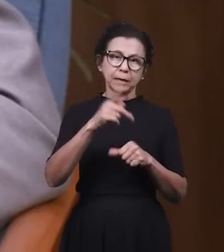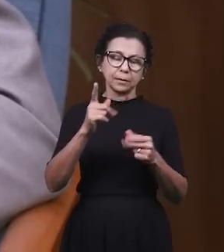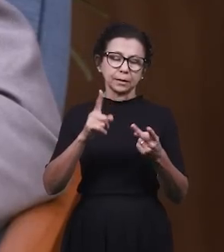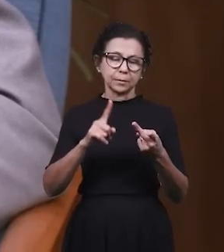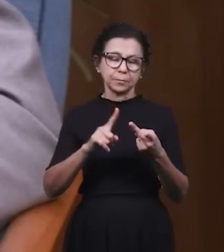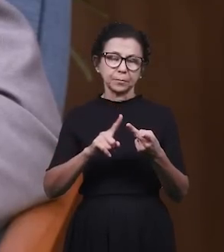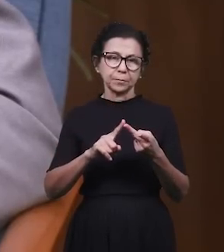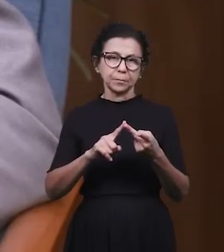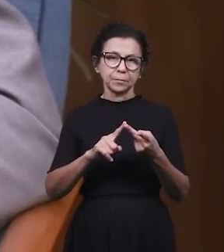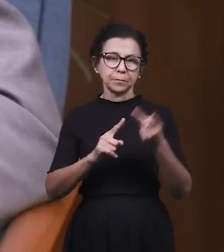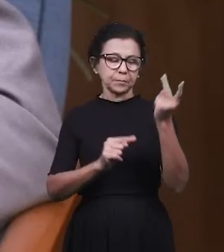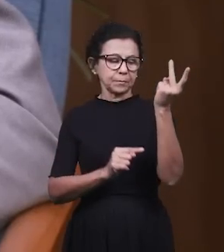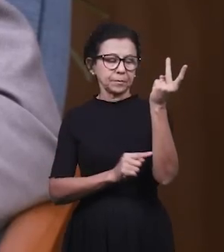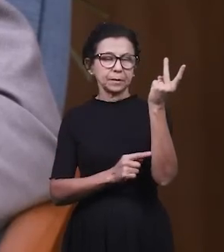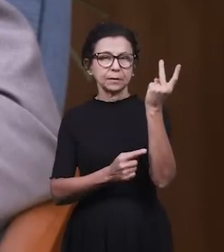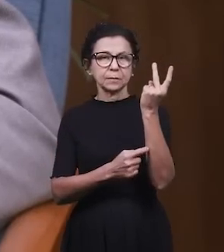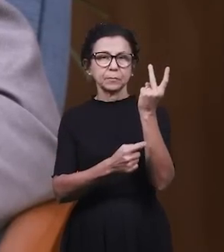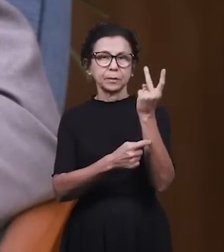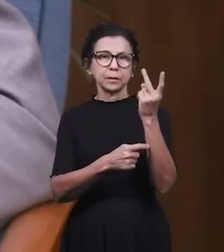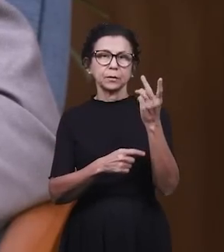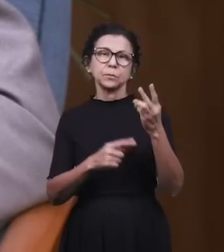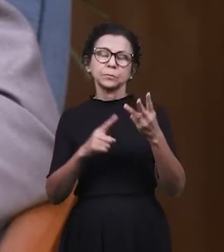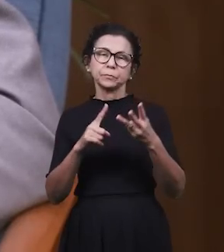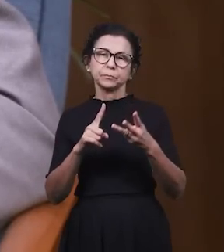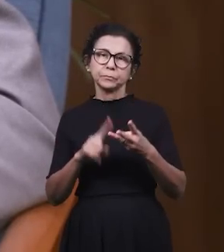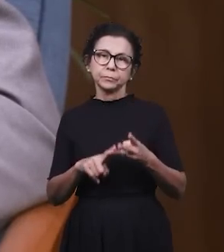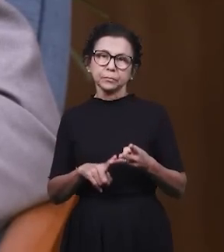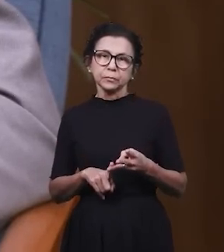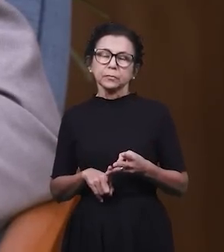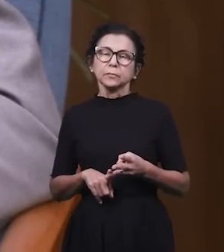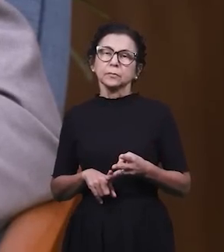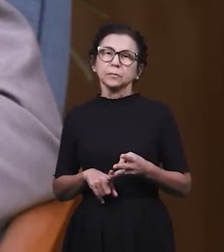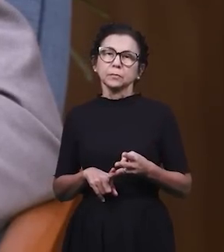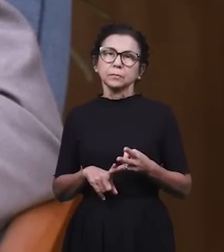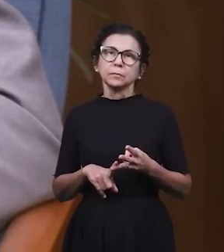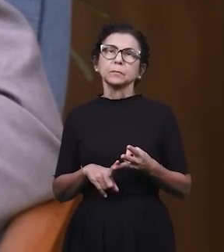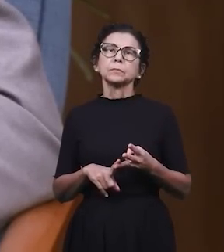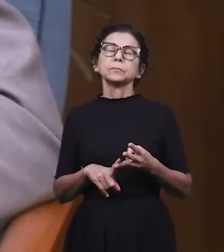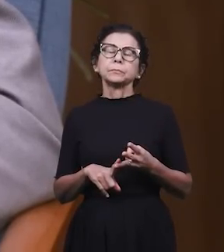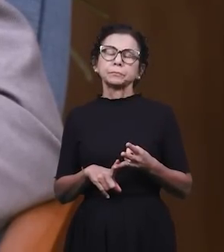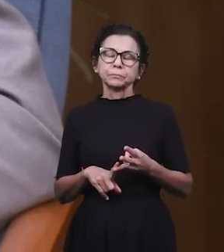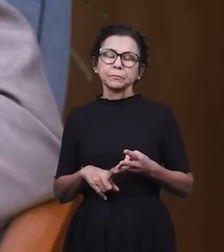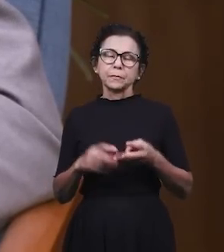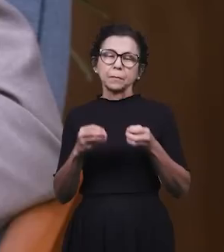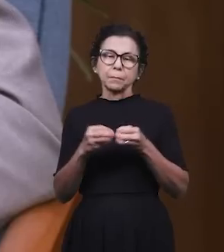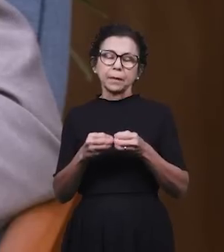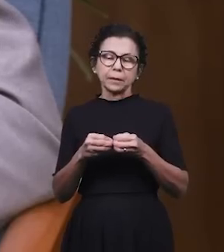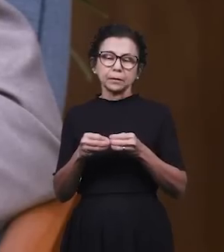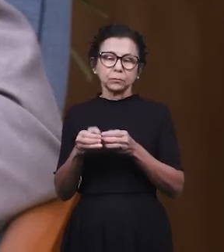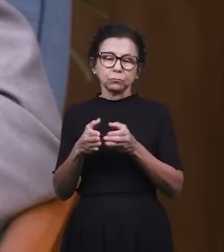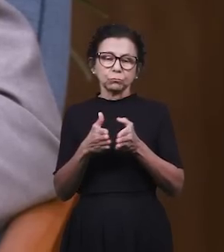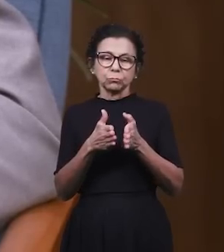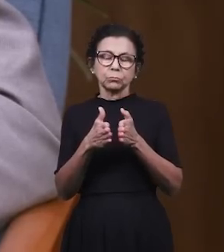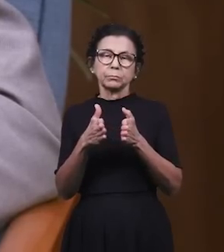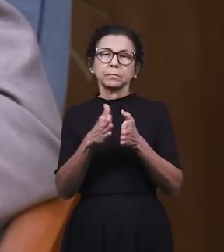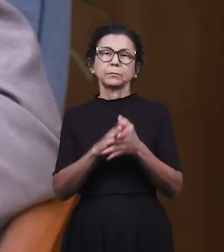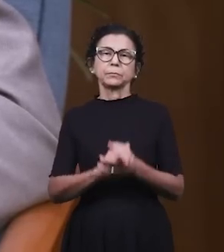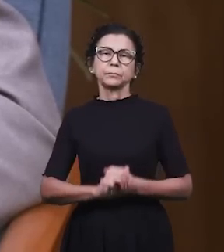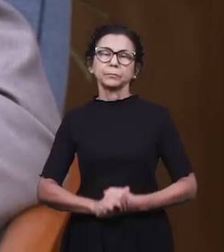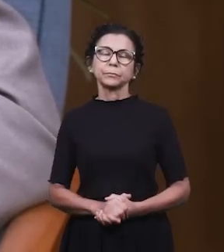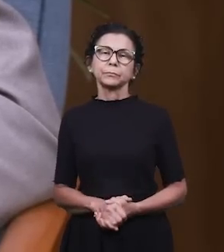espinhos. Então o homem, ele está diante como sempre, se fosse um consórcio. Exatamente,